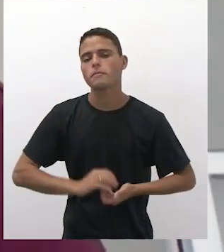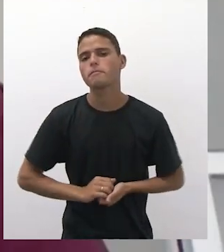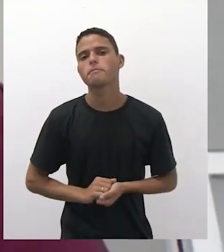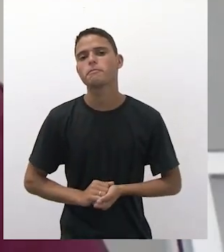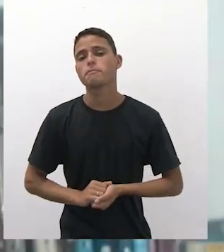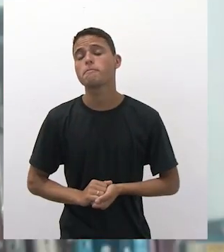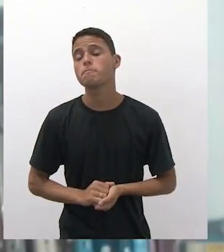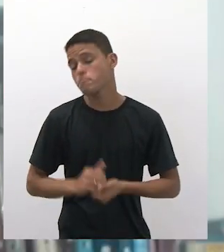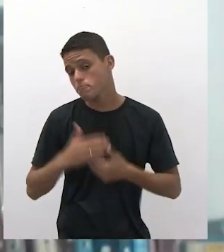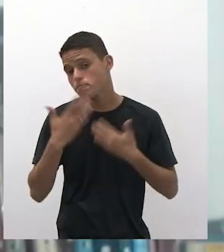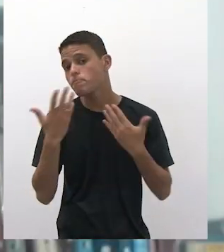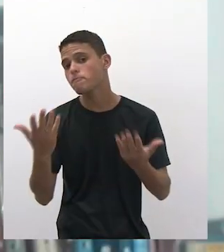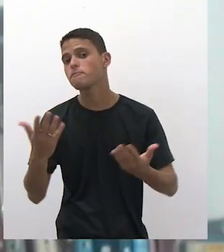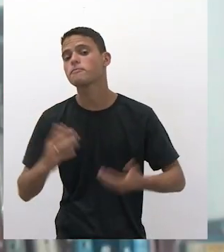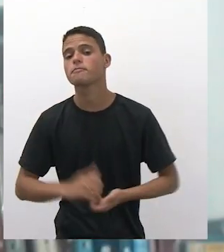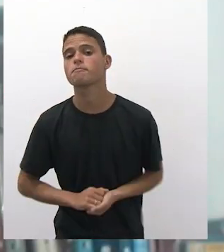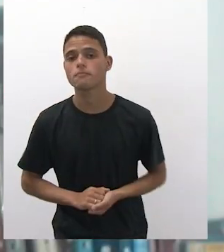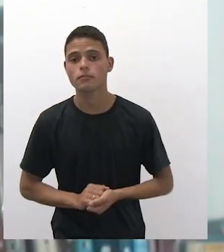Bom, Diógenes,